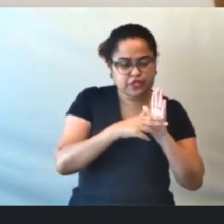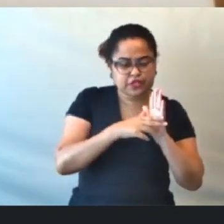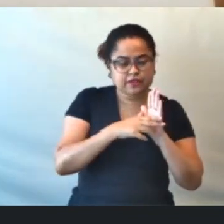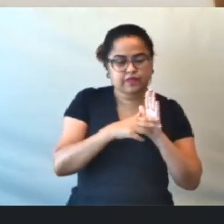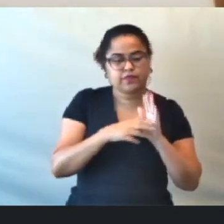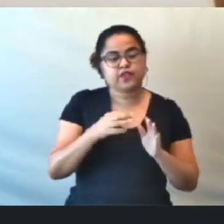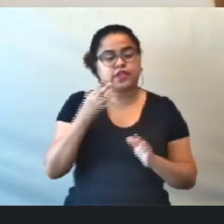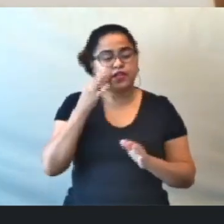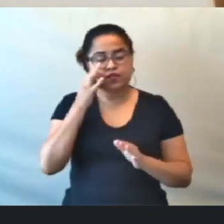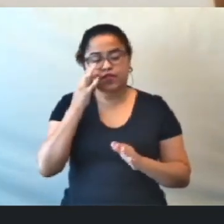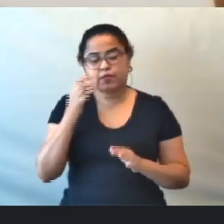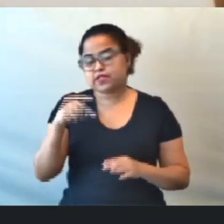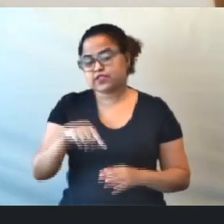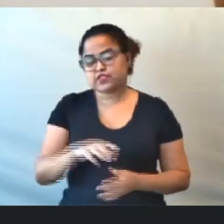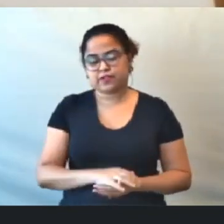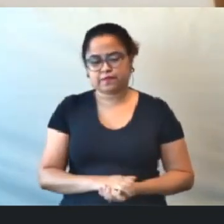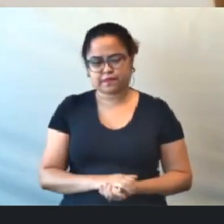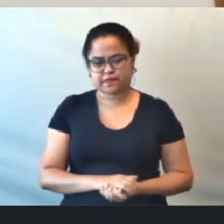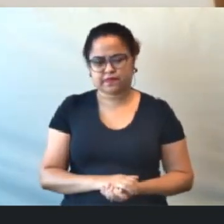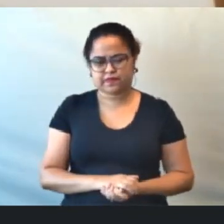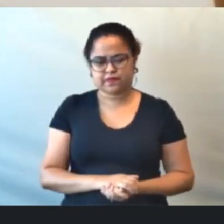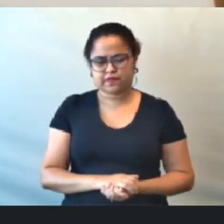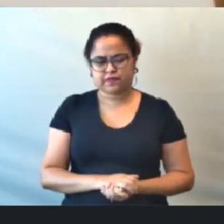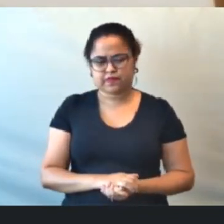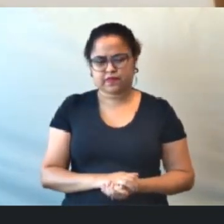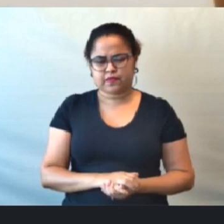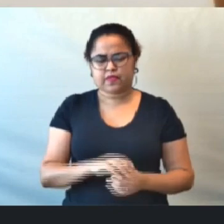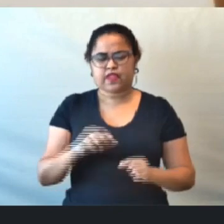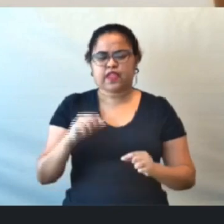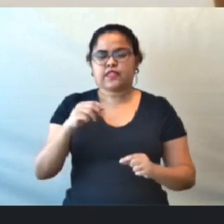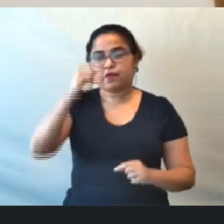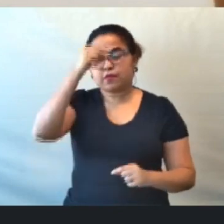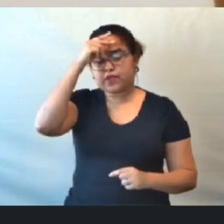UFMG foi por dispensa de licitação.